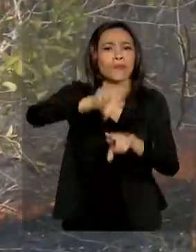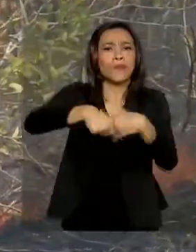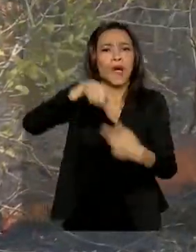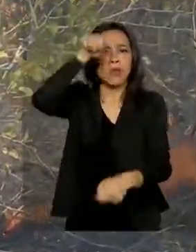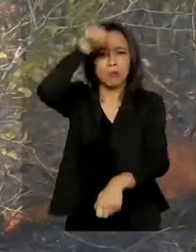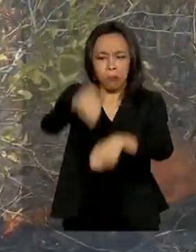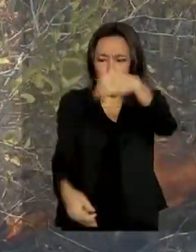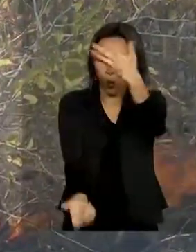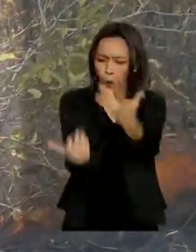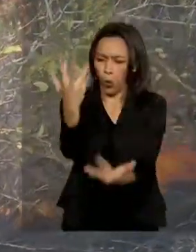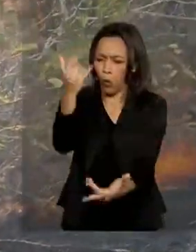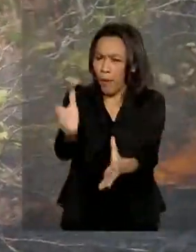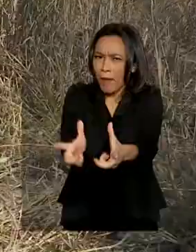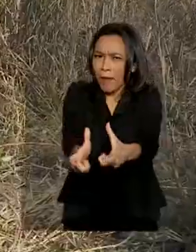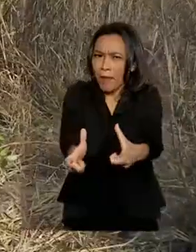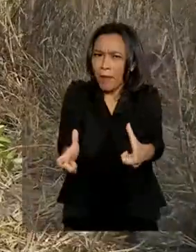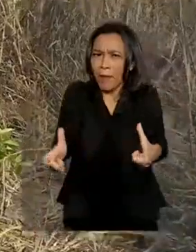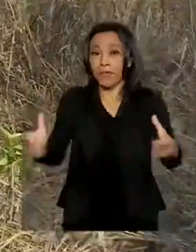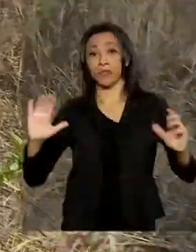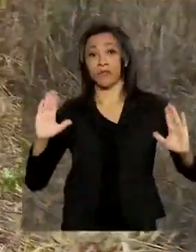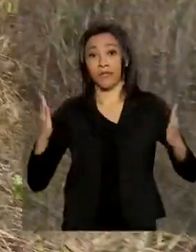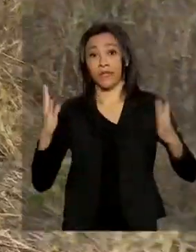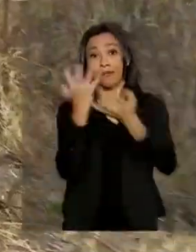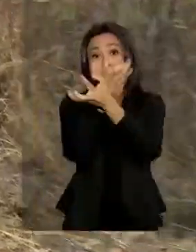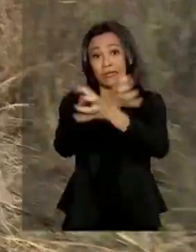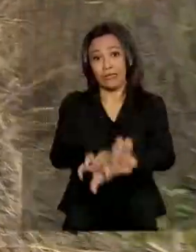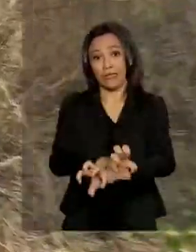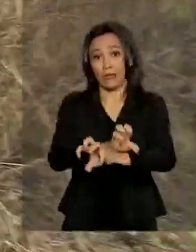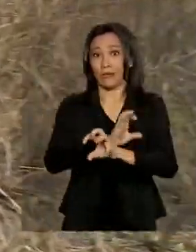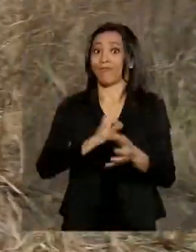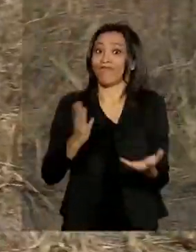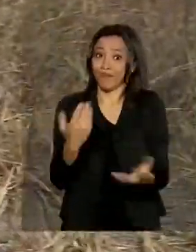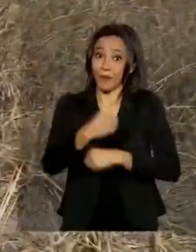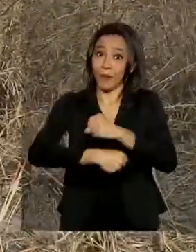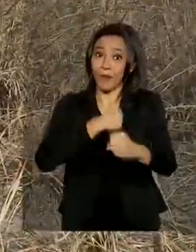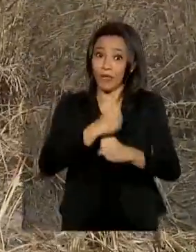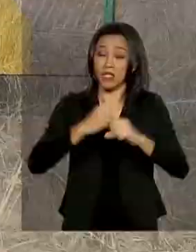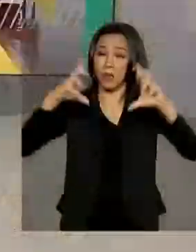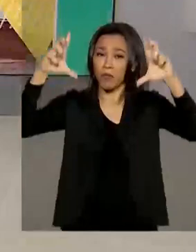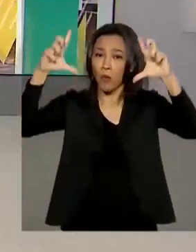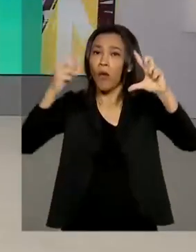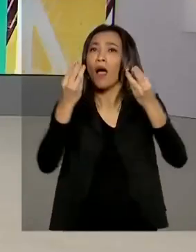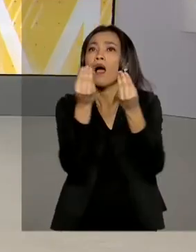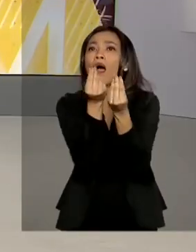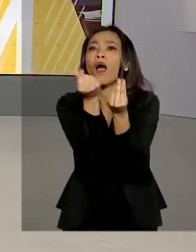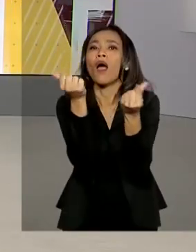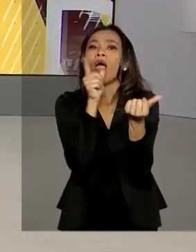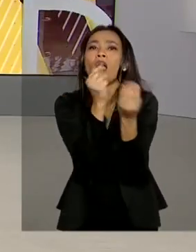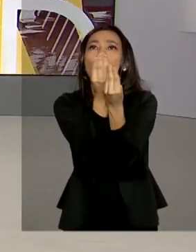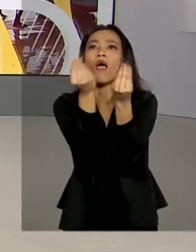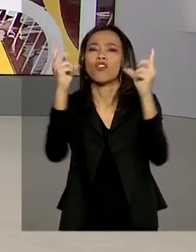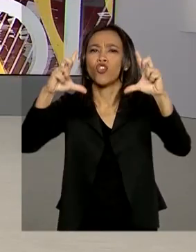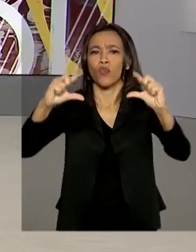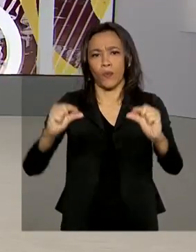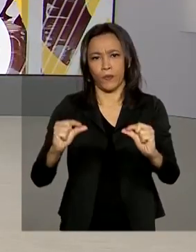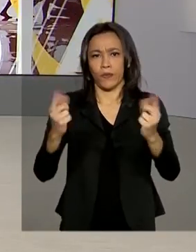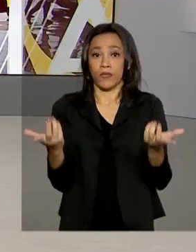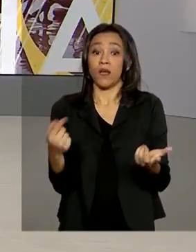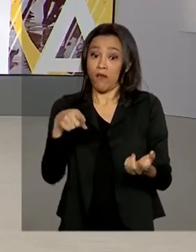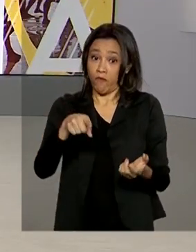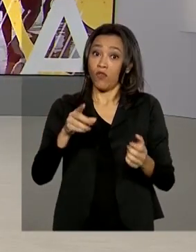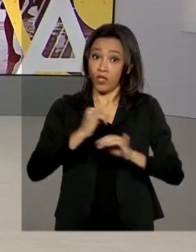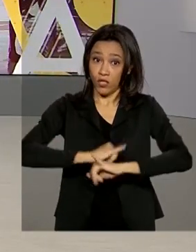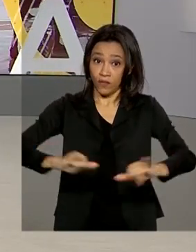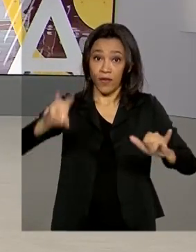aumento de queimadas nesta época seca do ano, quando a umidade do ar começa a diminuir. A portaria foi publicada na edição desta